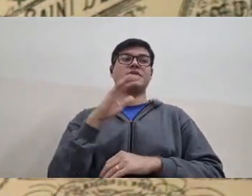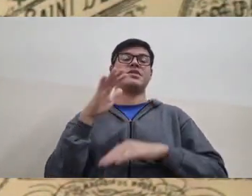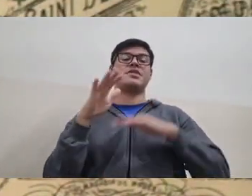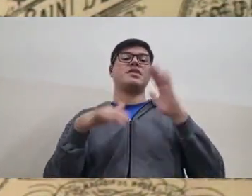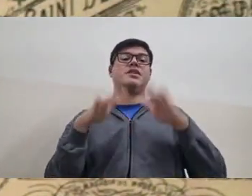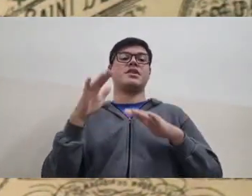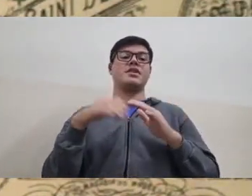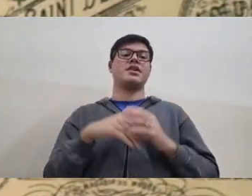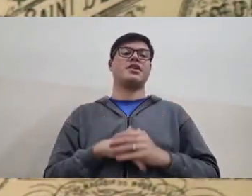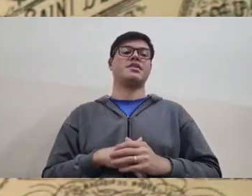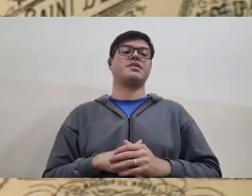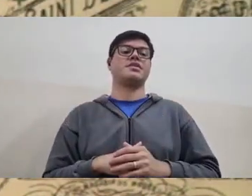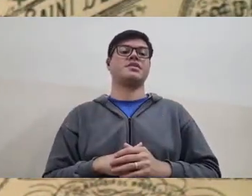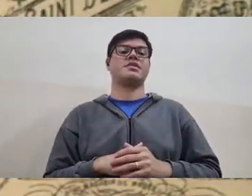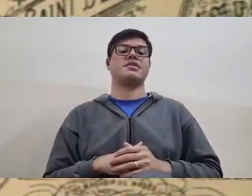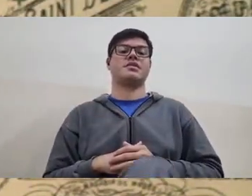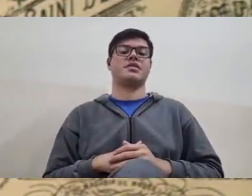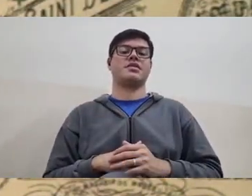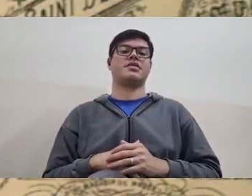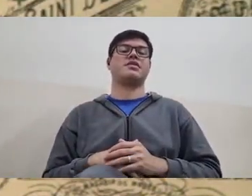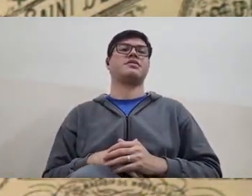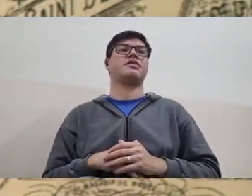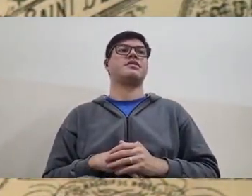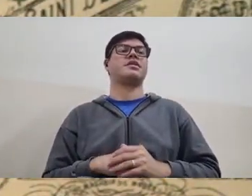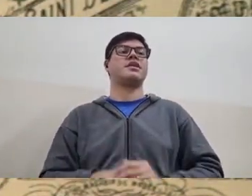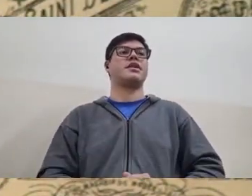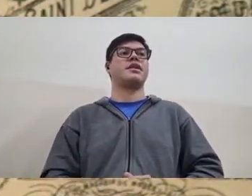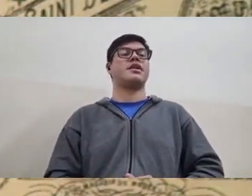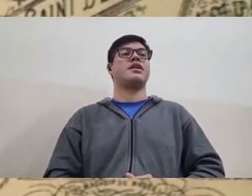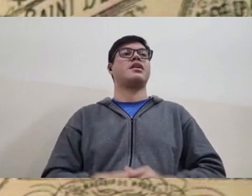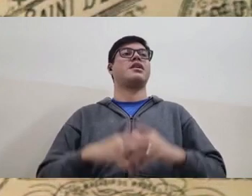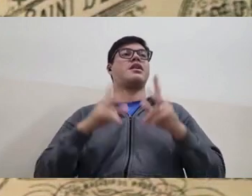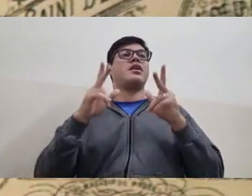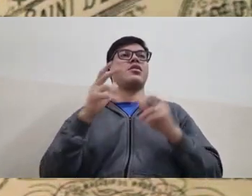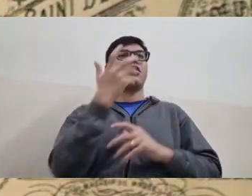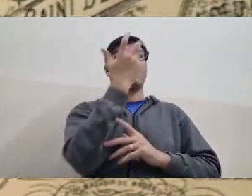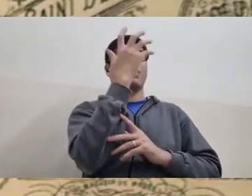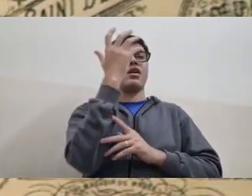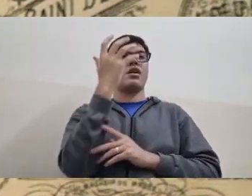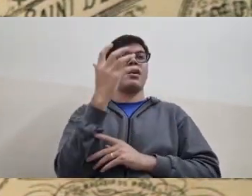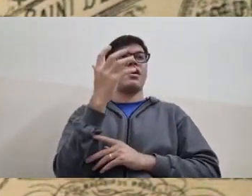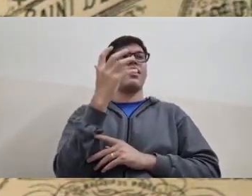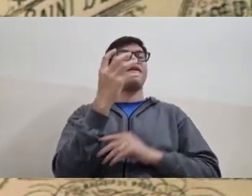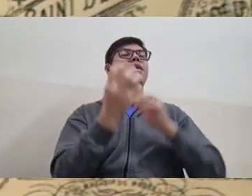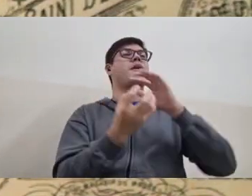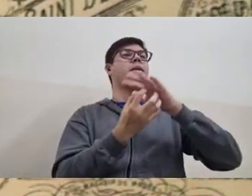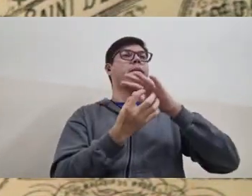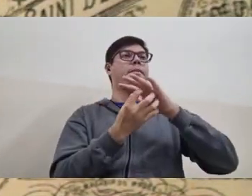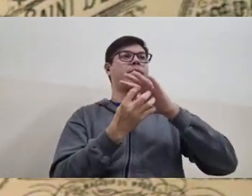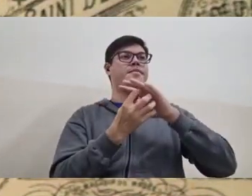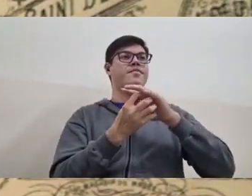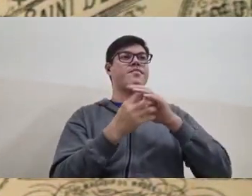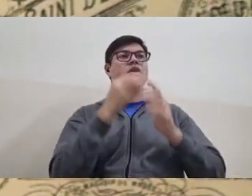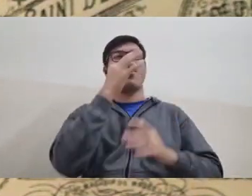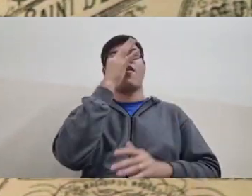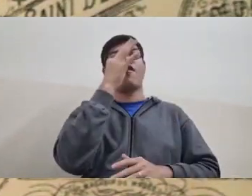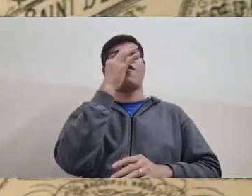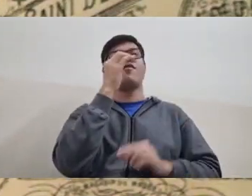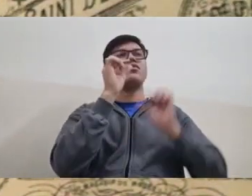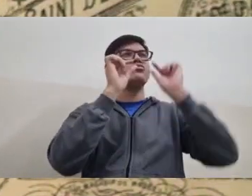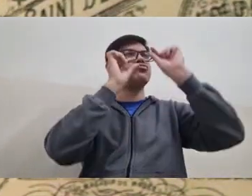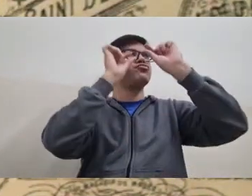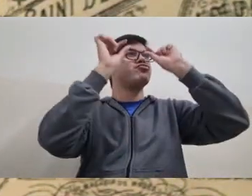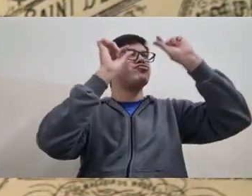Uma cibipiruna, por exemplo, que são as árvores que tem na praça. A cibipiruna, ela garante... A flor amarela. flor amarela, florzinha